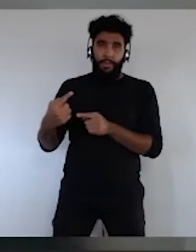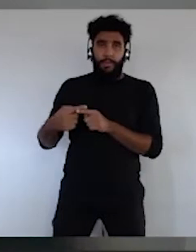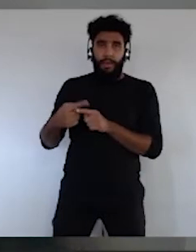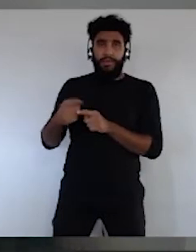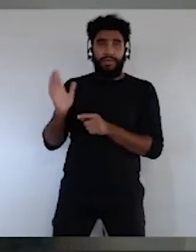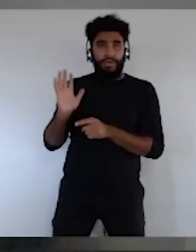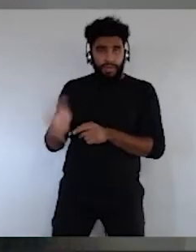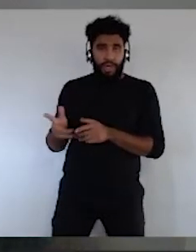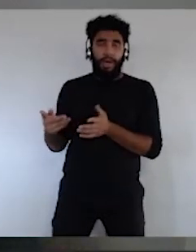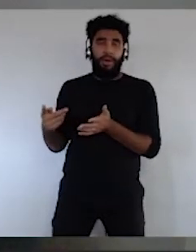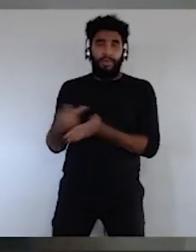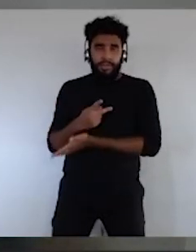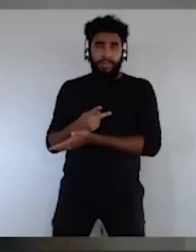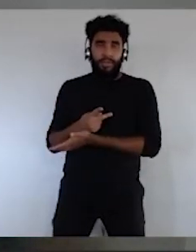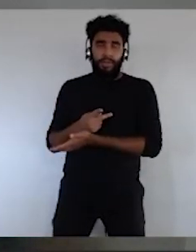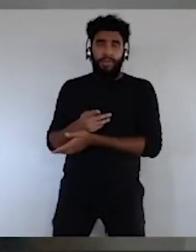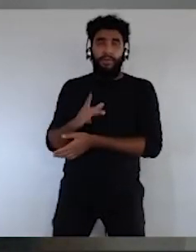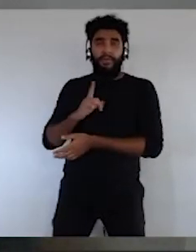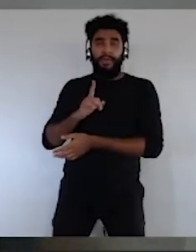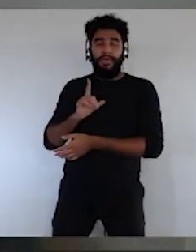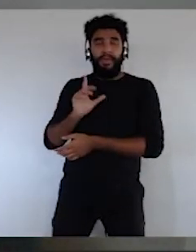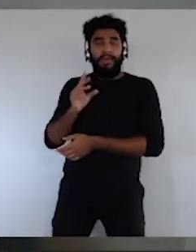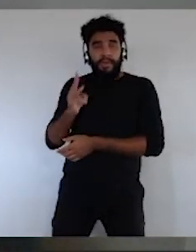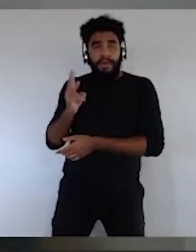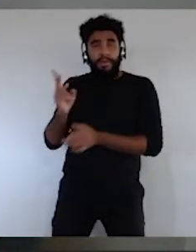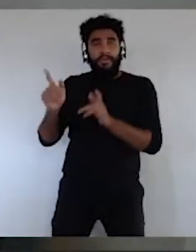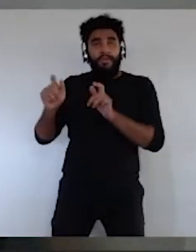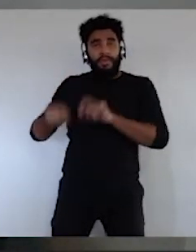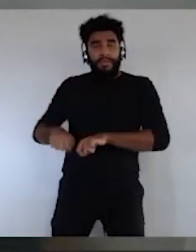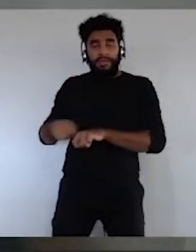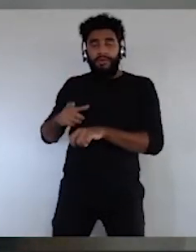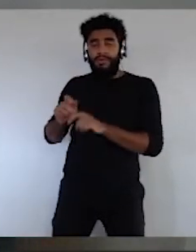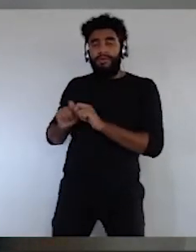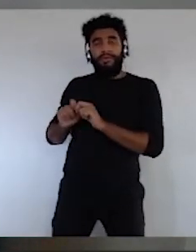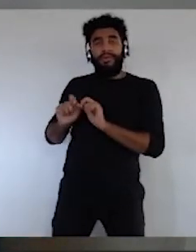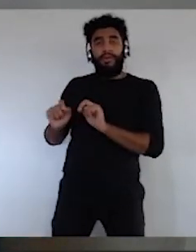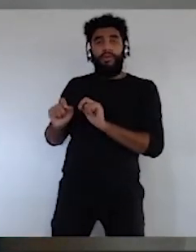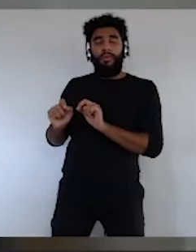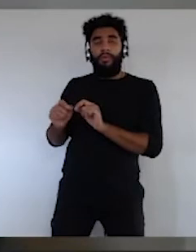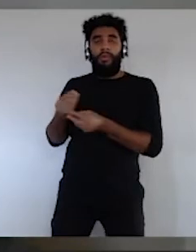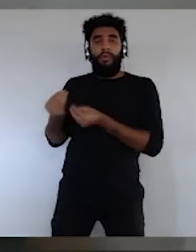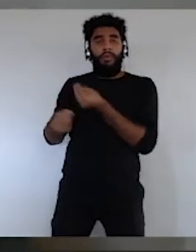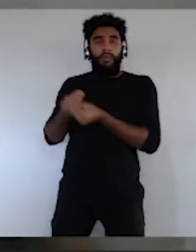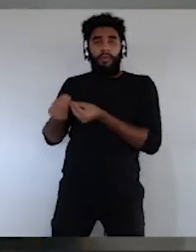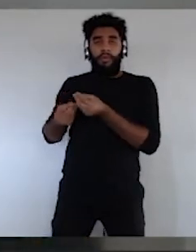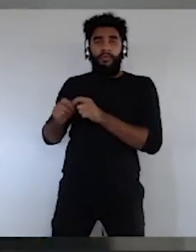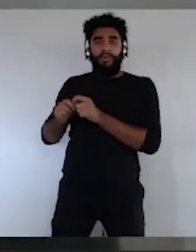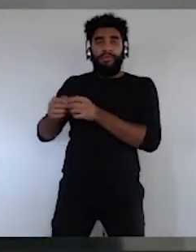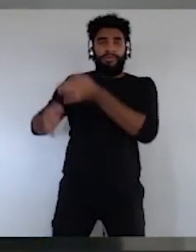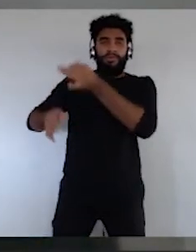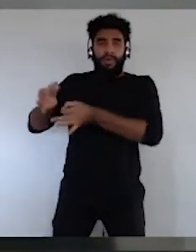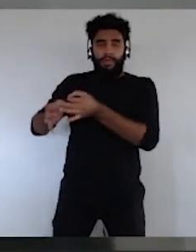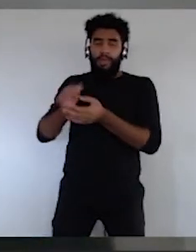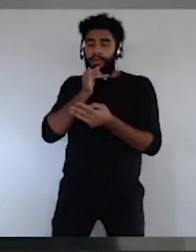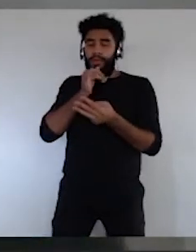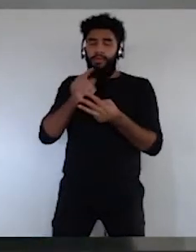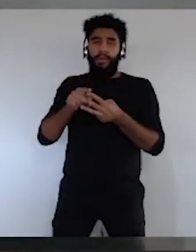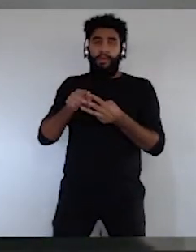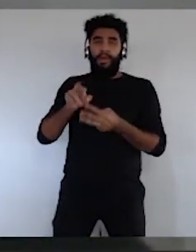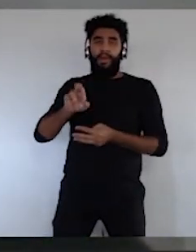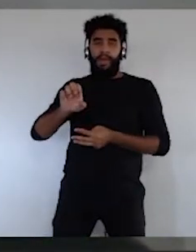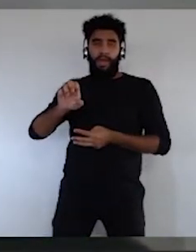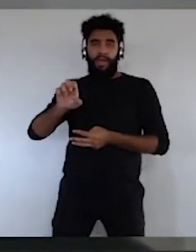na onda da questão da prisão na segunda instância, né? O Supremo Tribunal decidiu a última vez, por 6 votos a